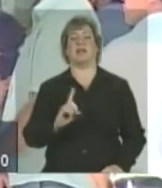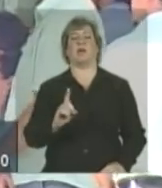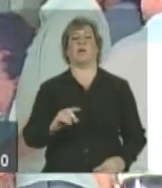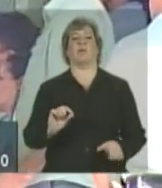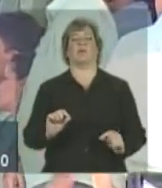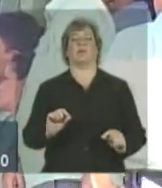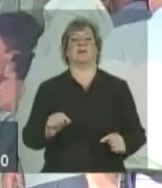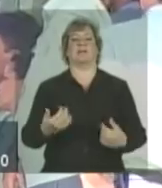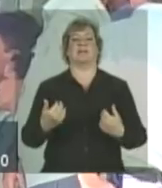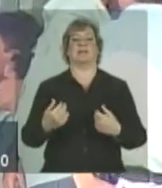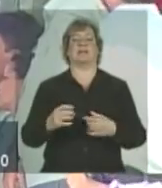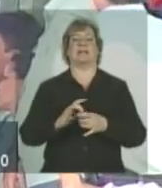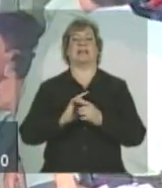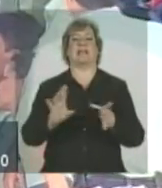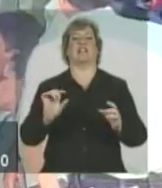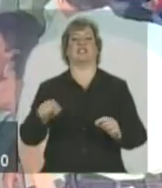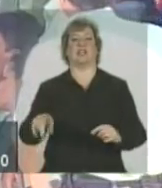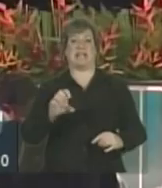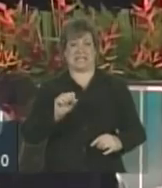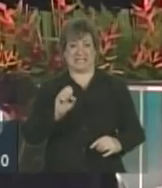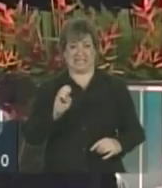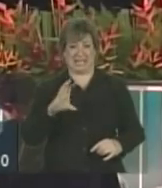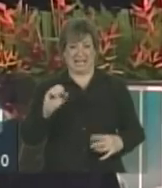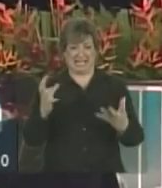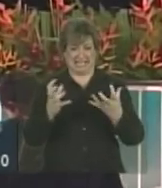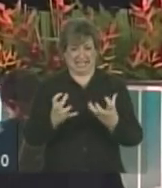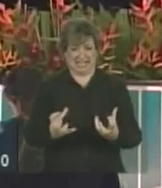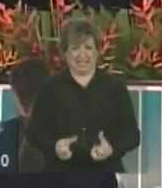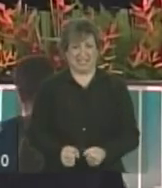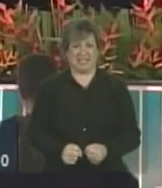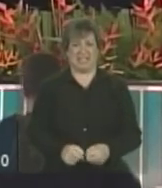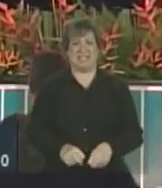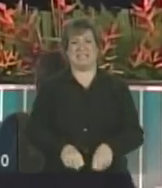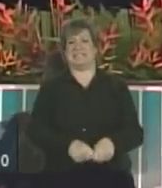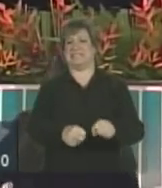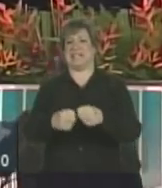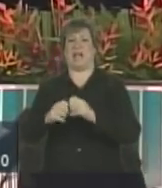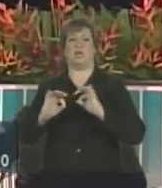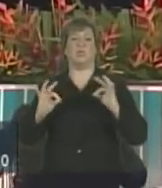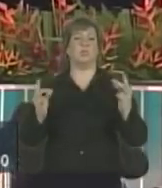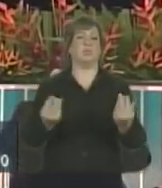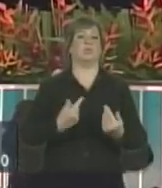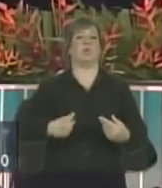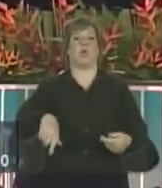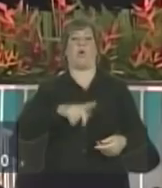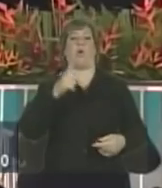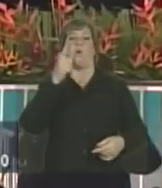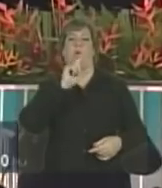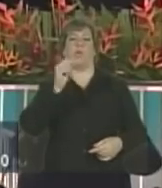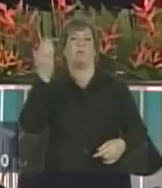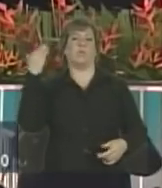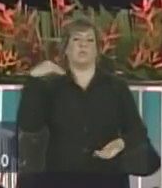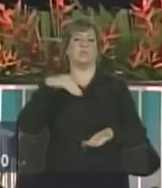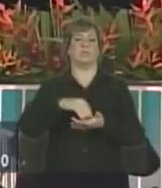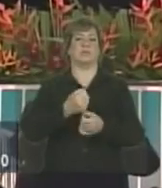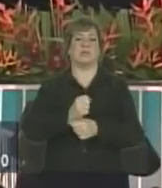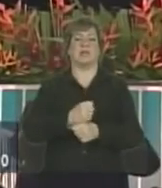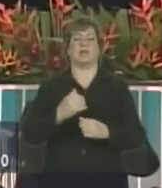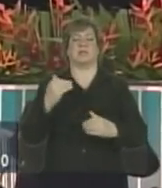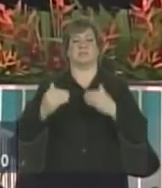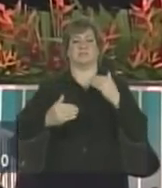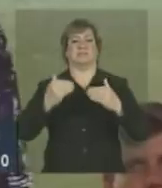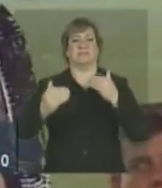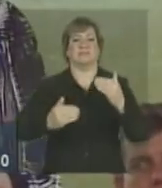que a seca devaste tudo que conquistamos nos últimos anos de crescimento,